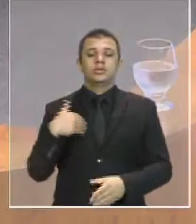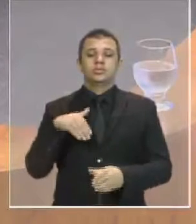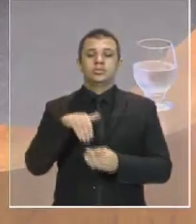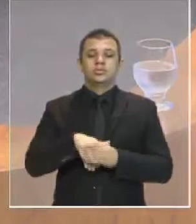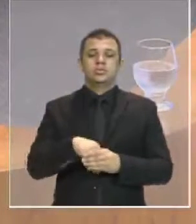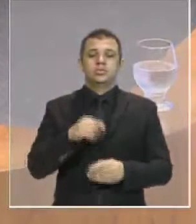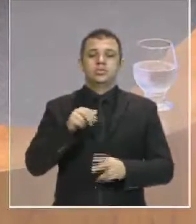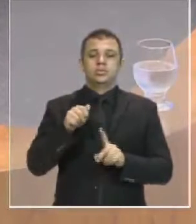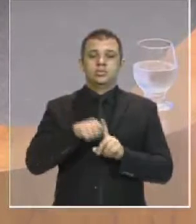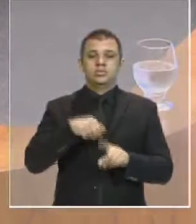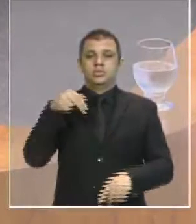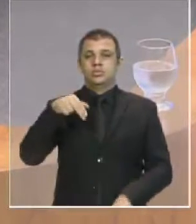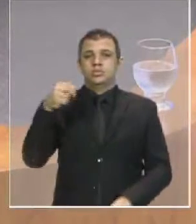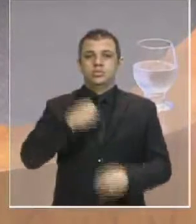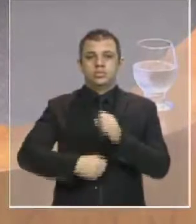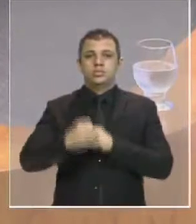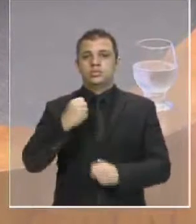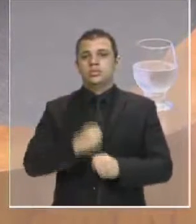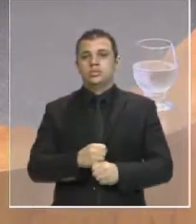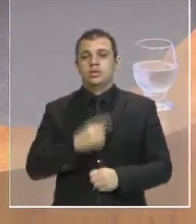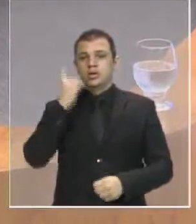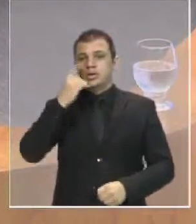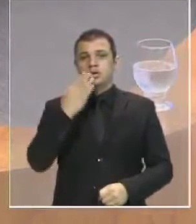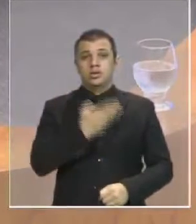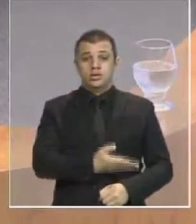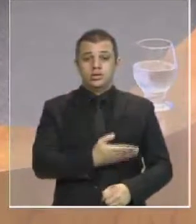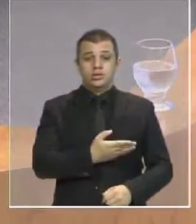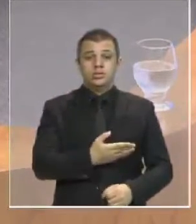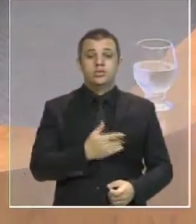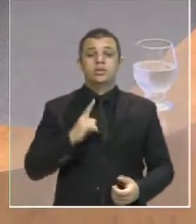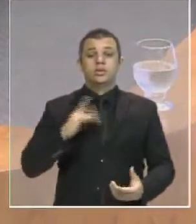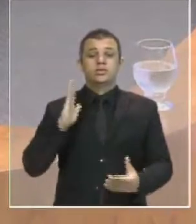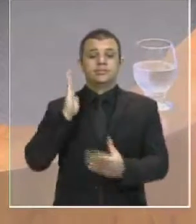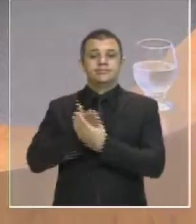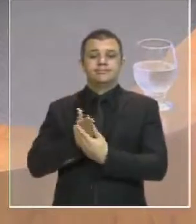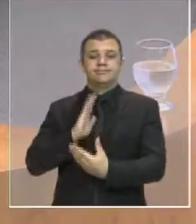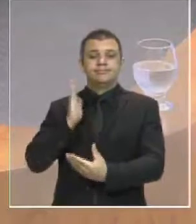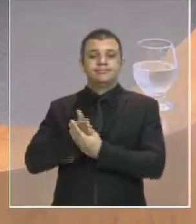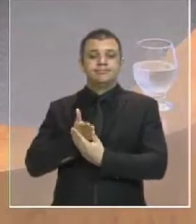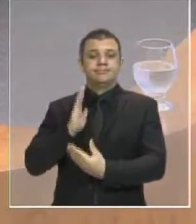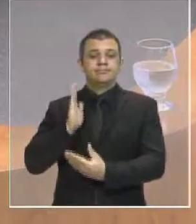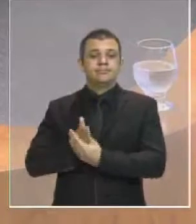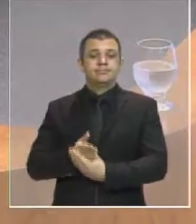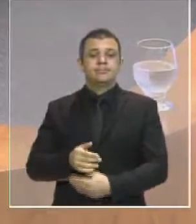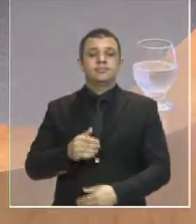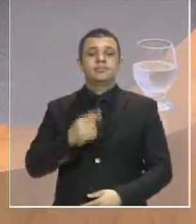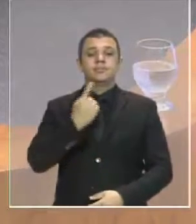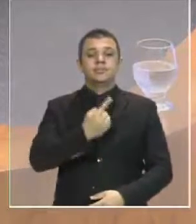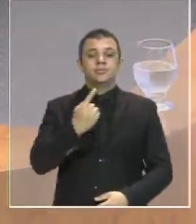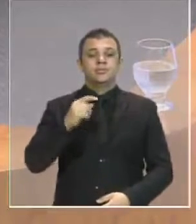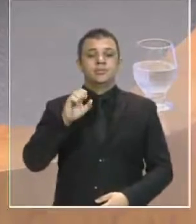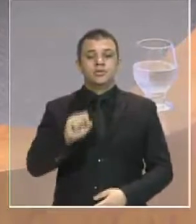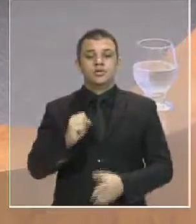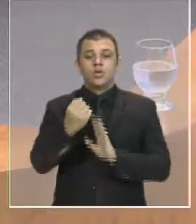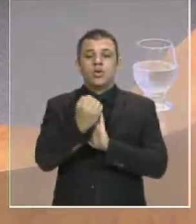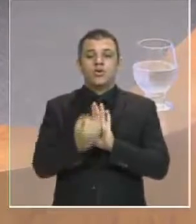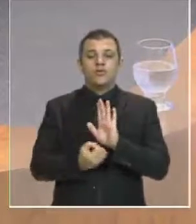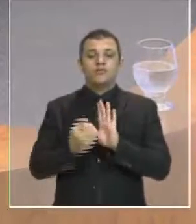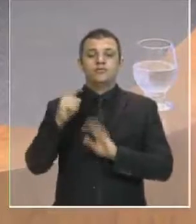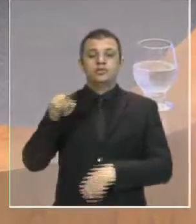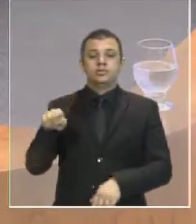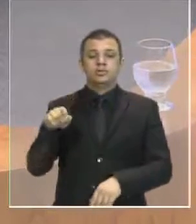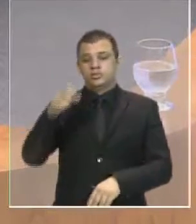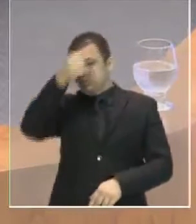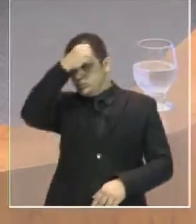novembro, o deputado impetrou 118 ofícios na prefeitura de Timon.